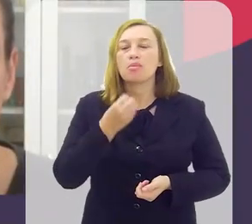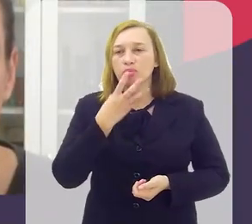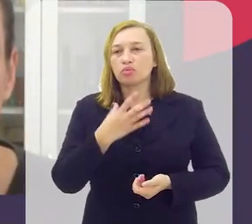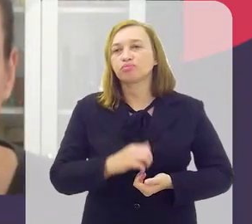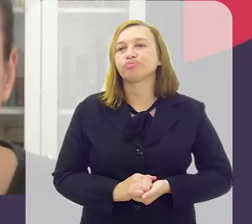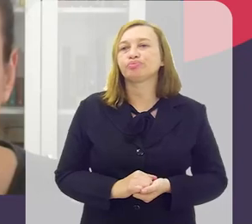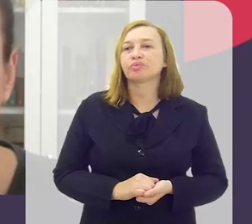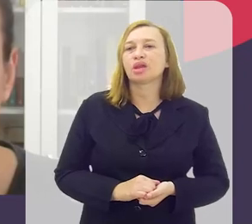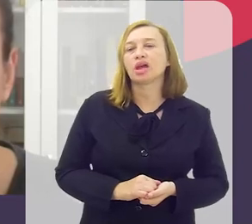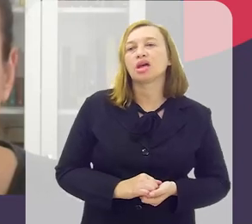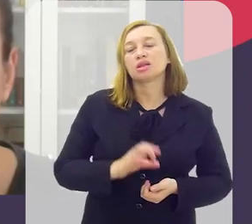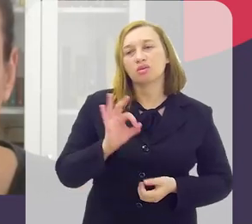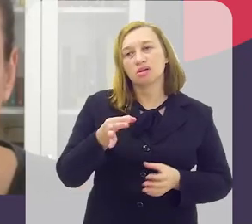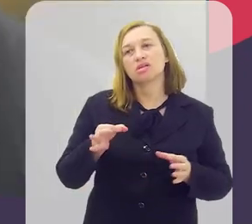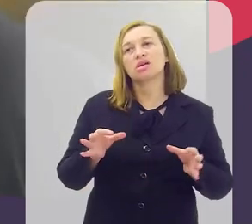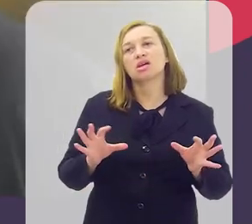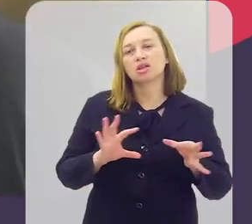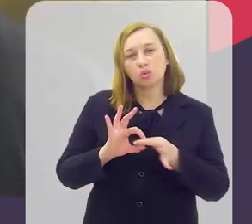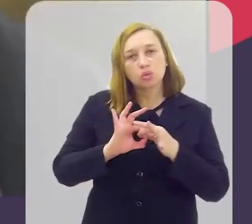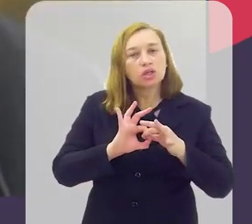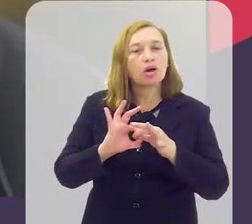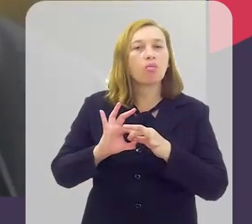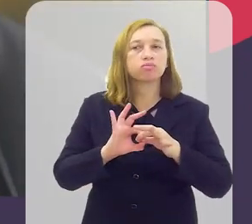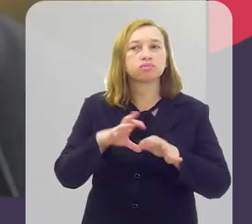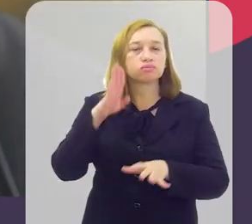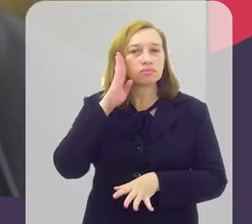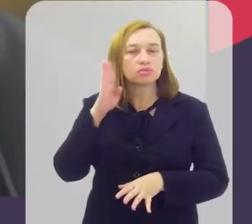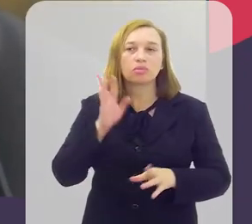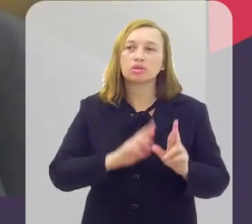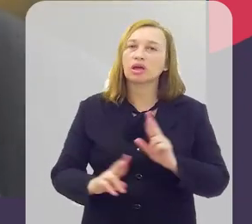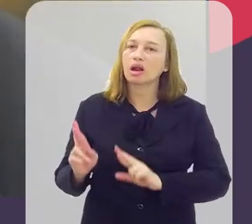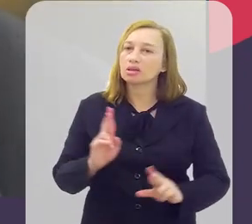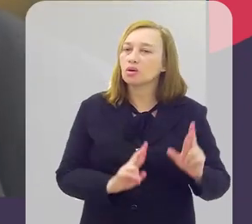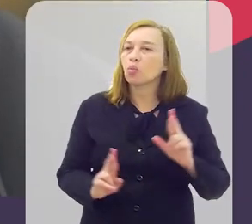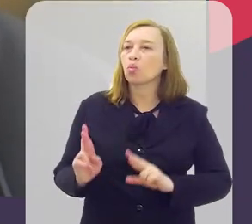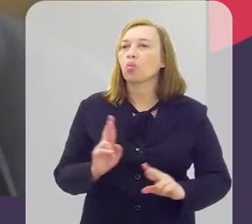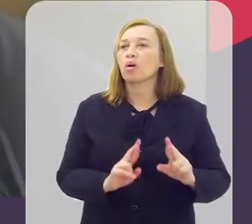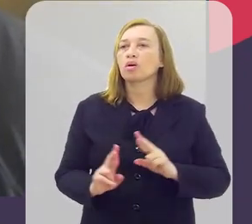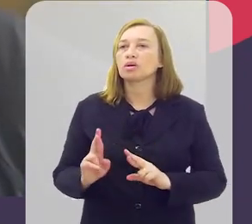Bom, tem uma certa união, principalmente